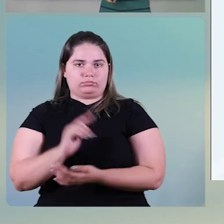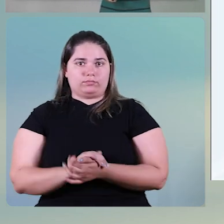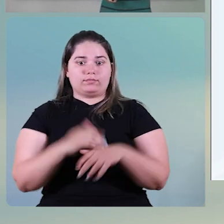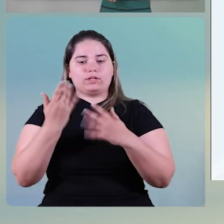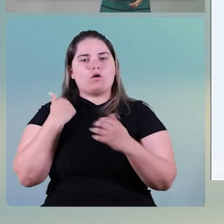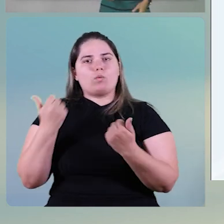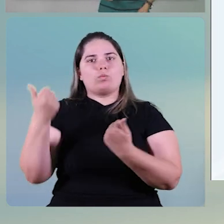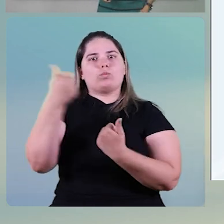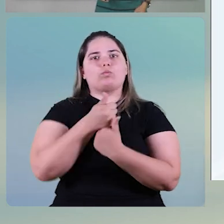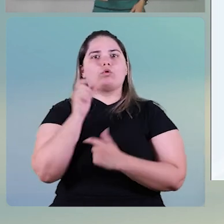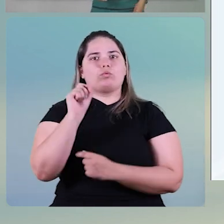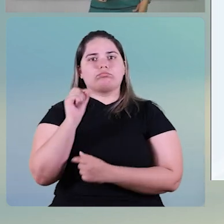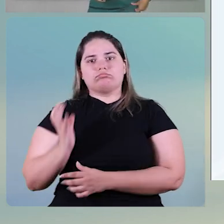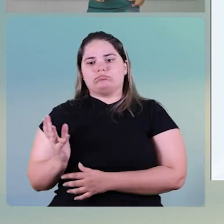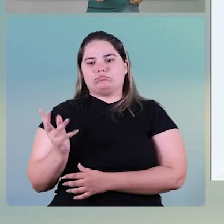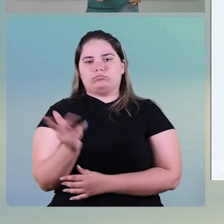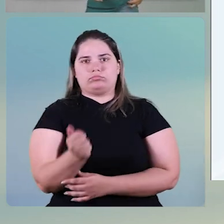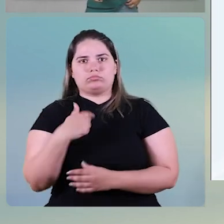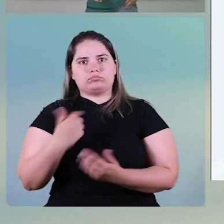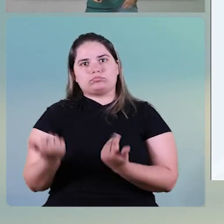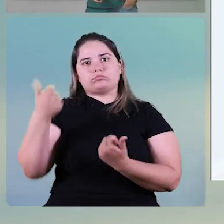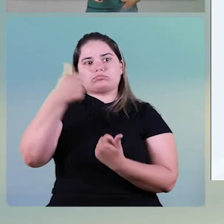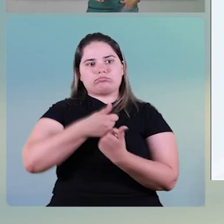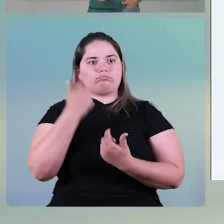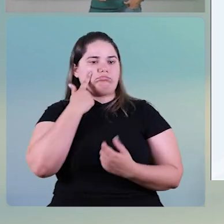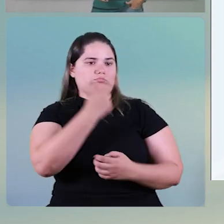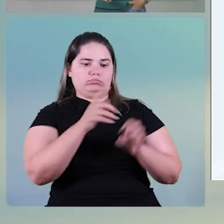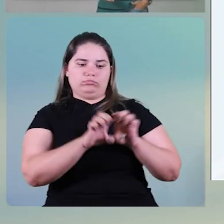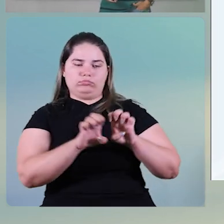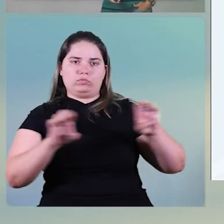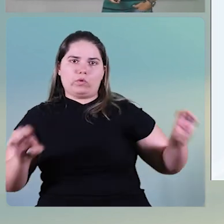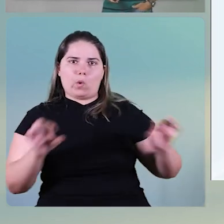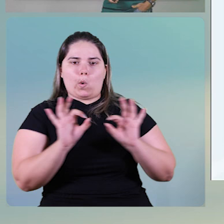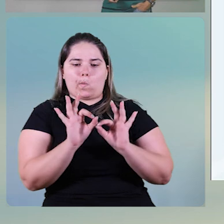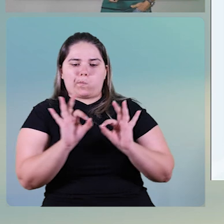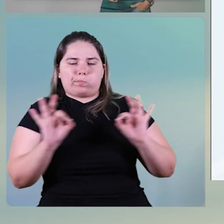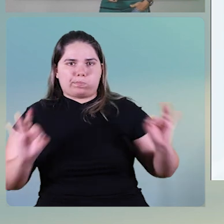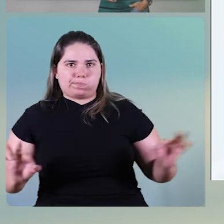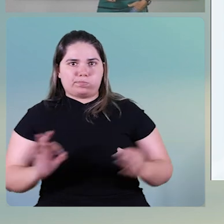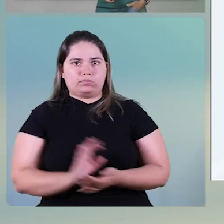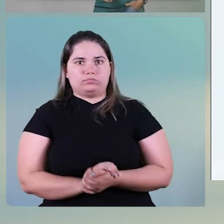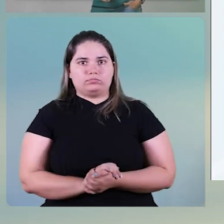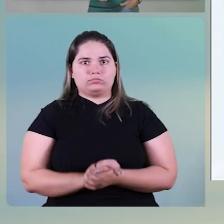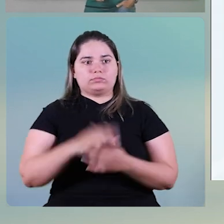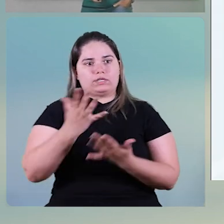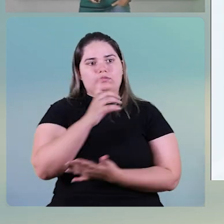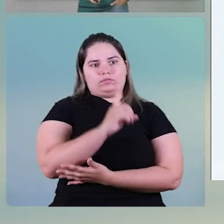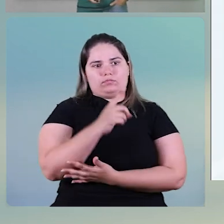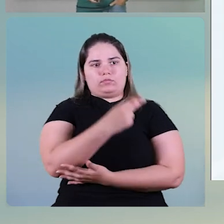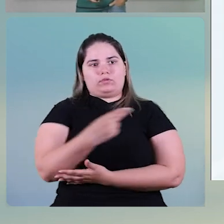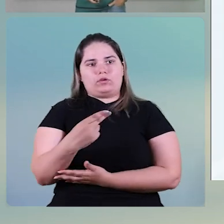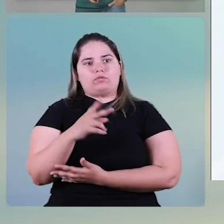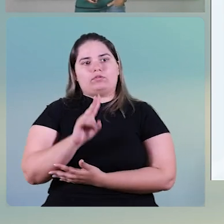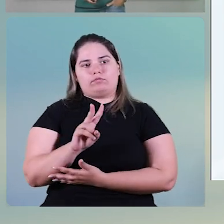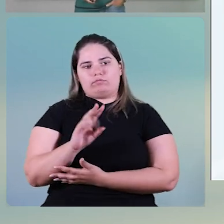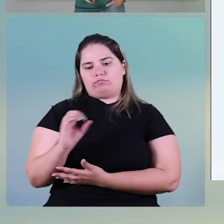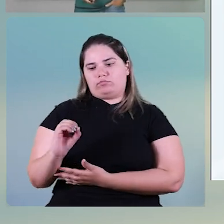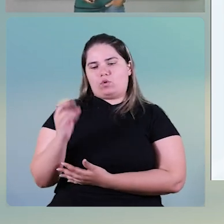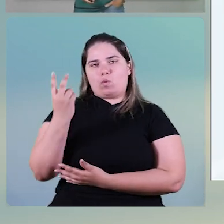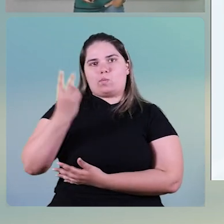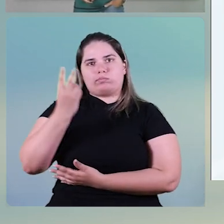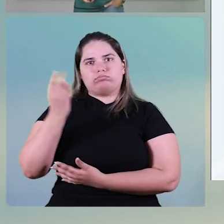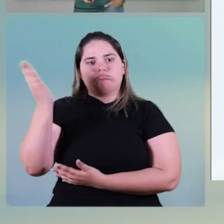substituir a aceleração nesta equação do deslocamento, né? D igual a V0 ao quadrado dividido por 2 vezes